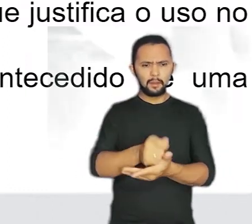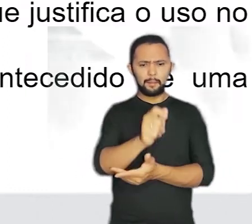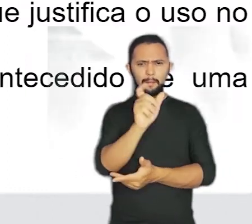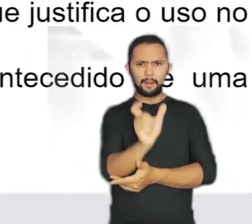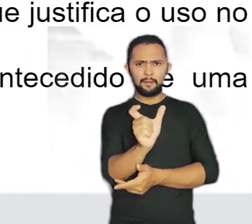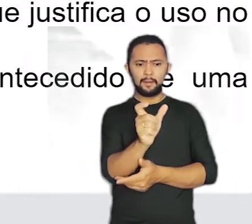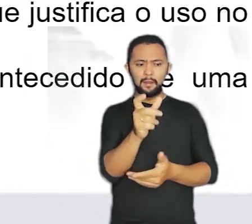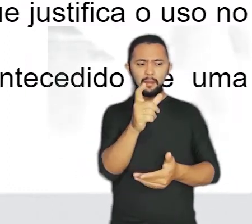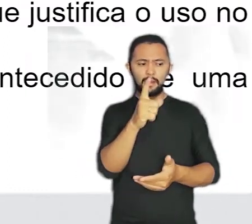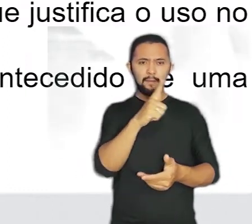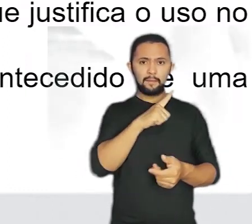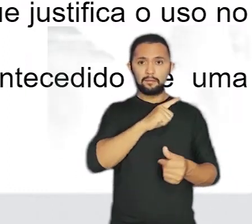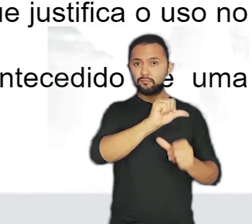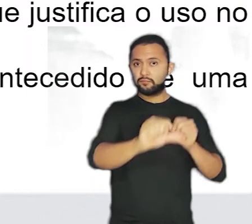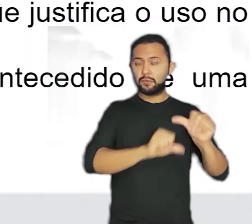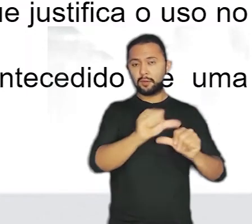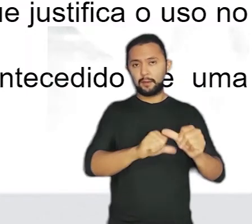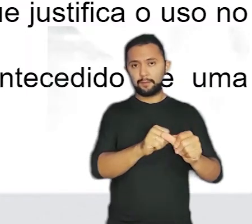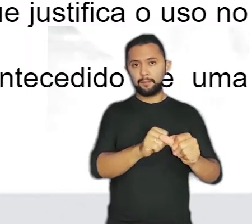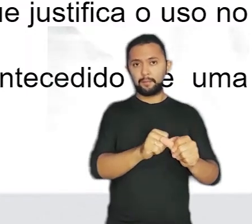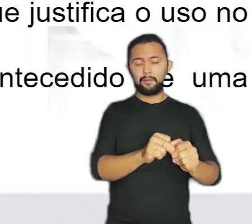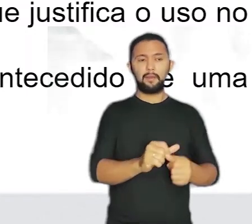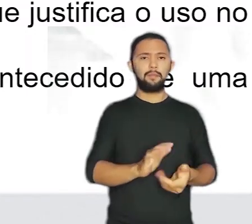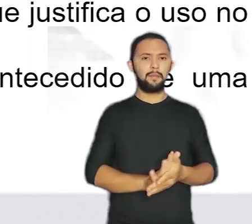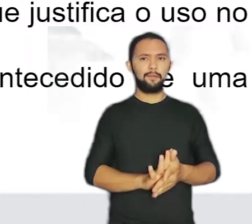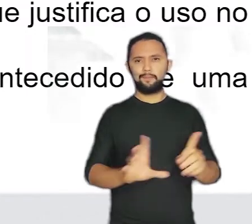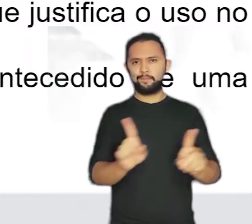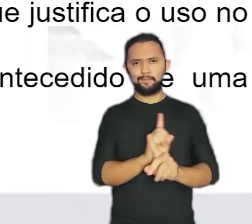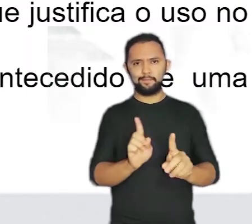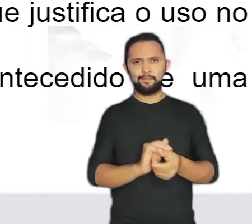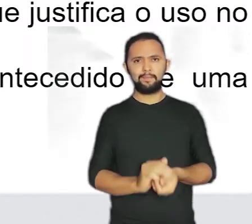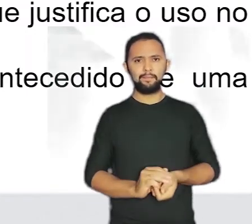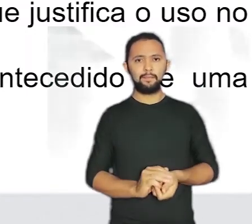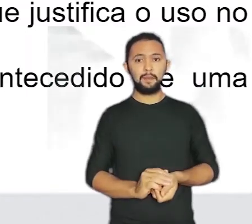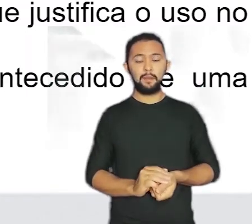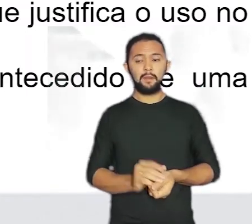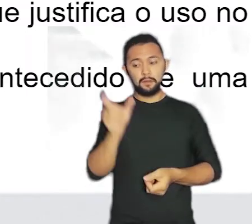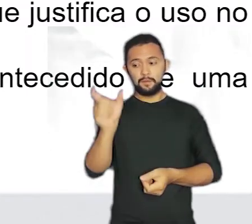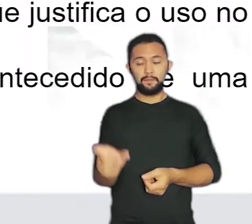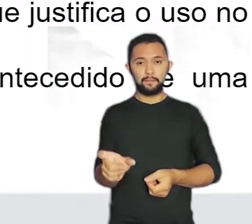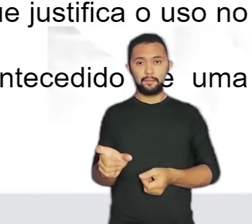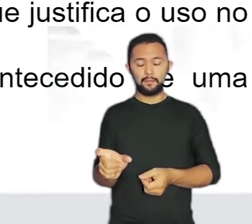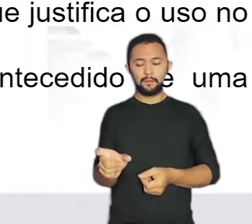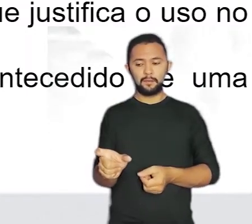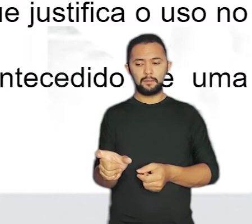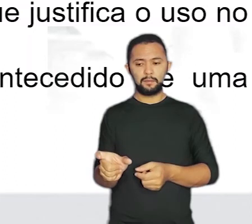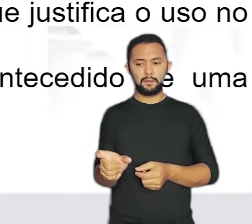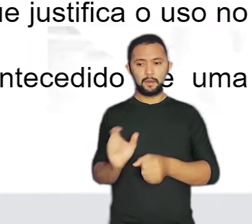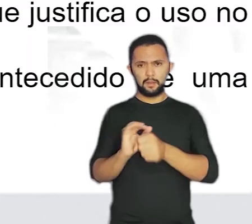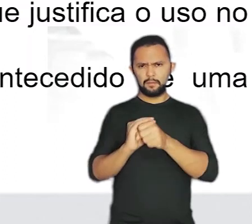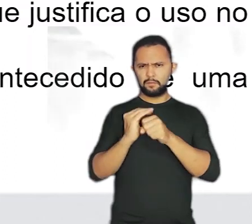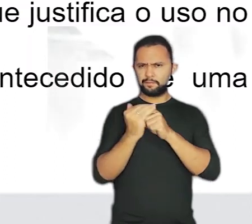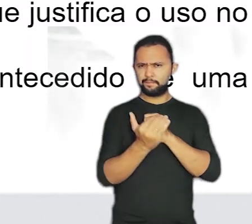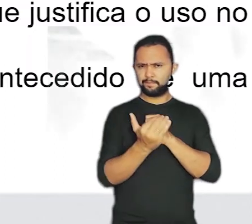obrigatoriamente. Não, não é obrigado fazer essa troca, tá? Então essa palavra aí deixou a alternativa errada. O sujeito da forma havia está implícito, que justifica o